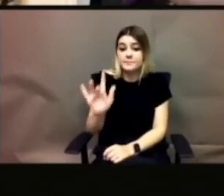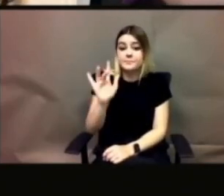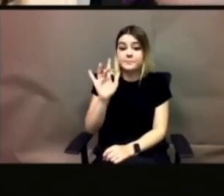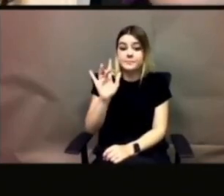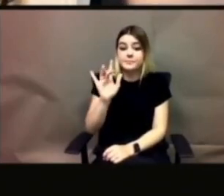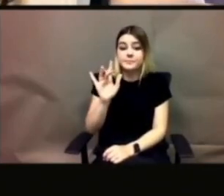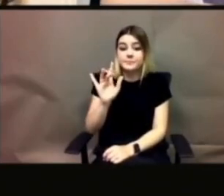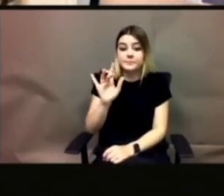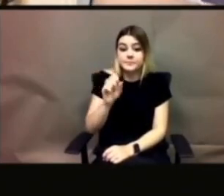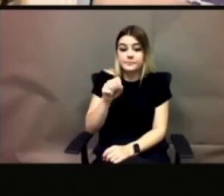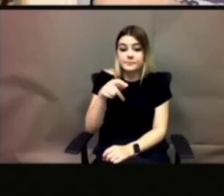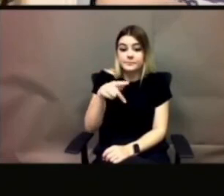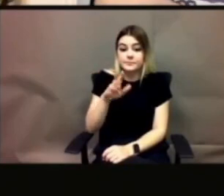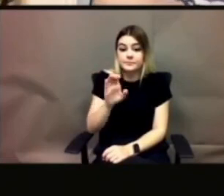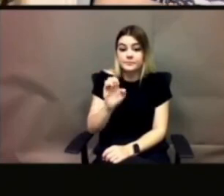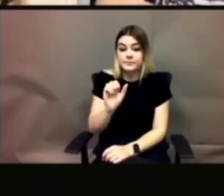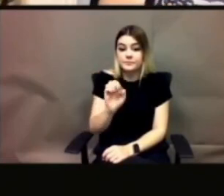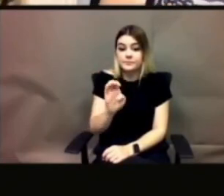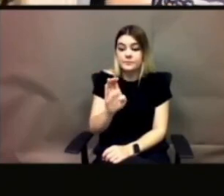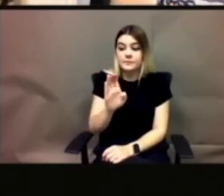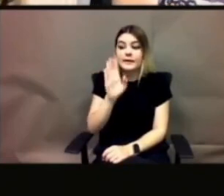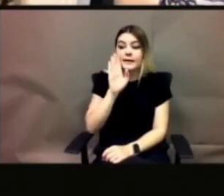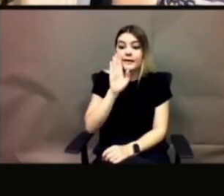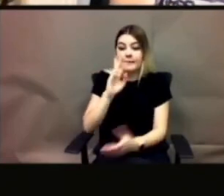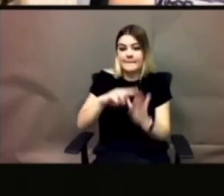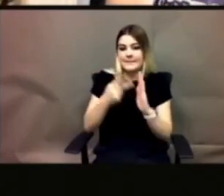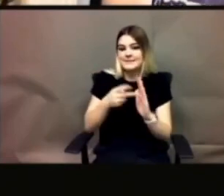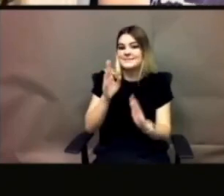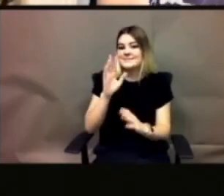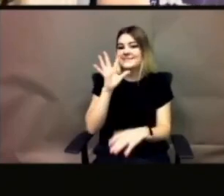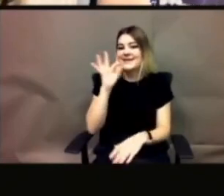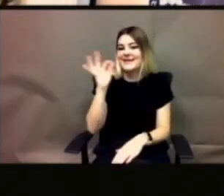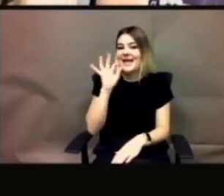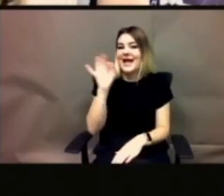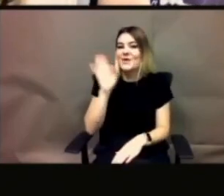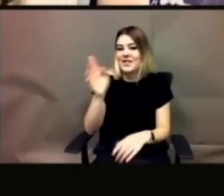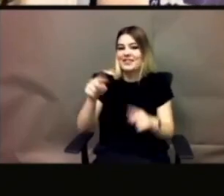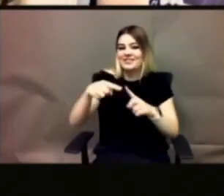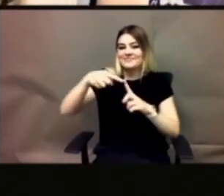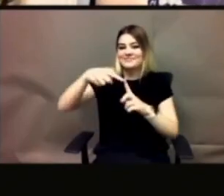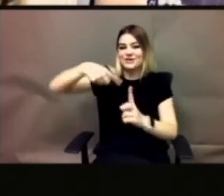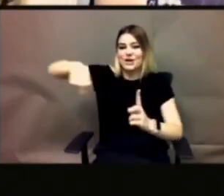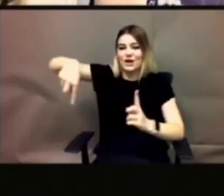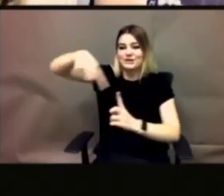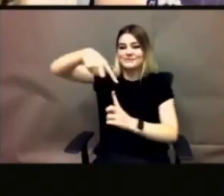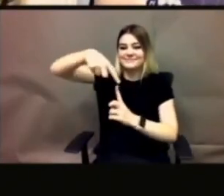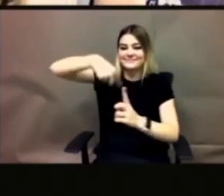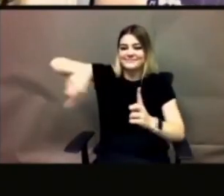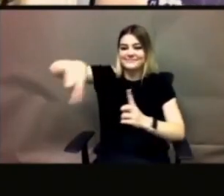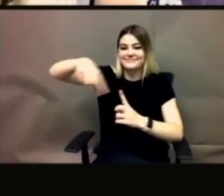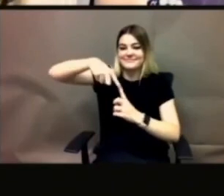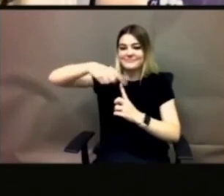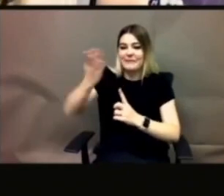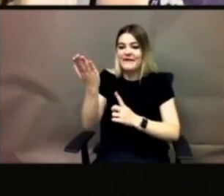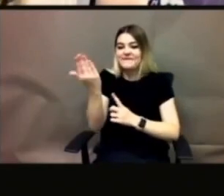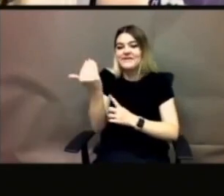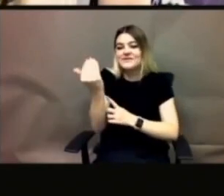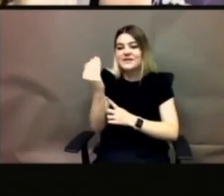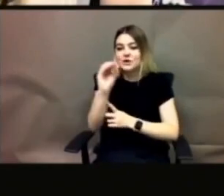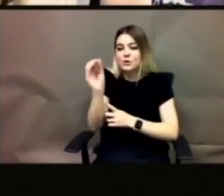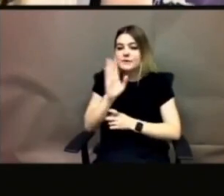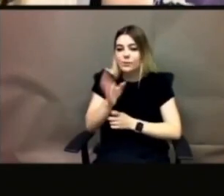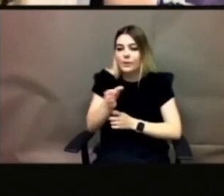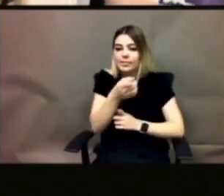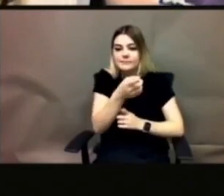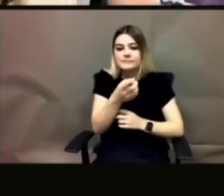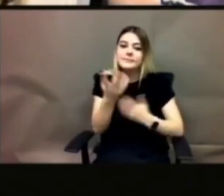Clicando aqui no espaço, o gatinho do Scratch vai girando. Não preciso fazer nada especial. E se eu